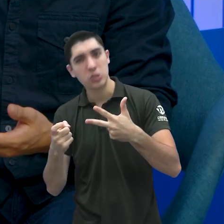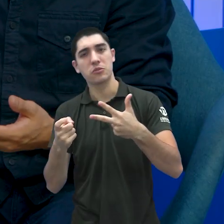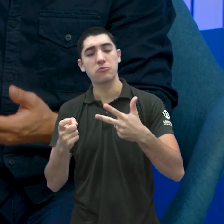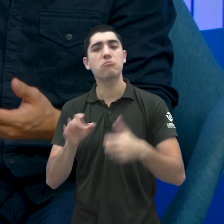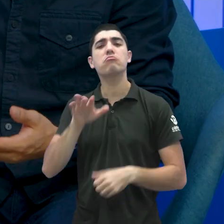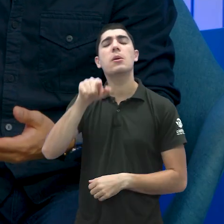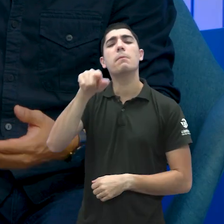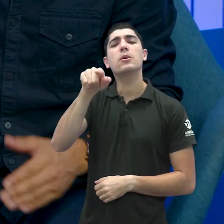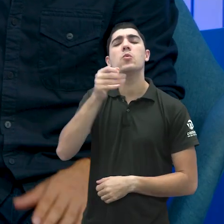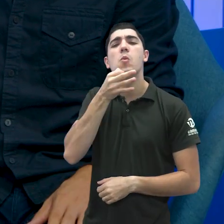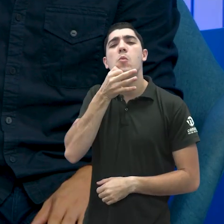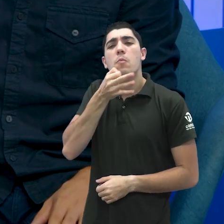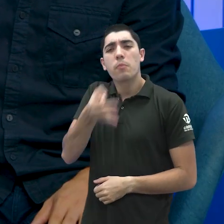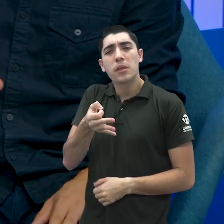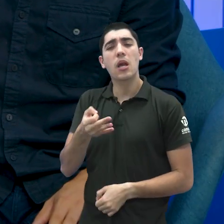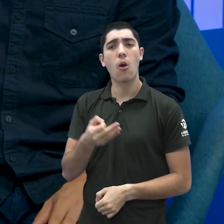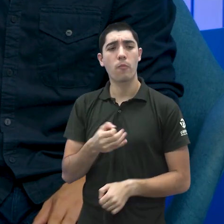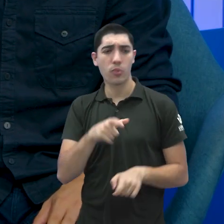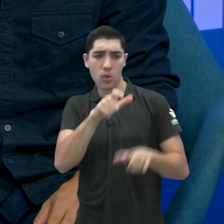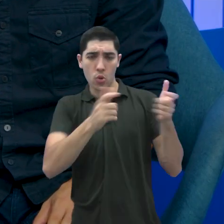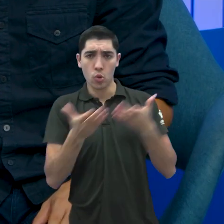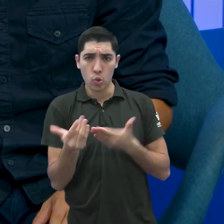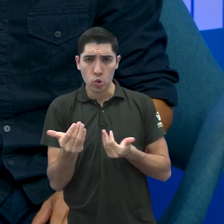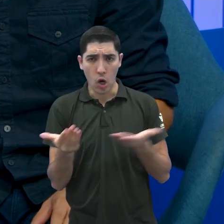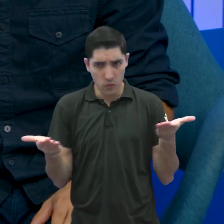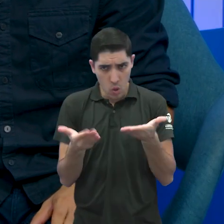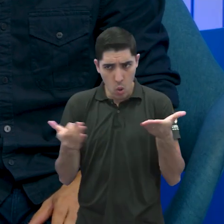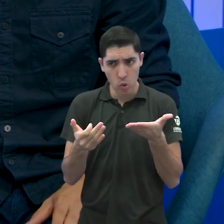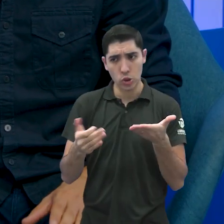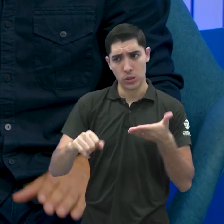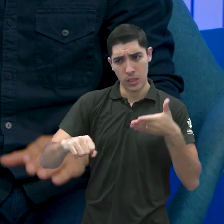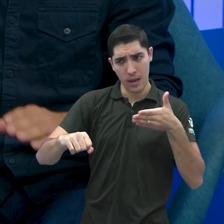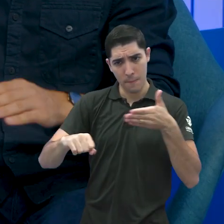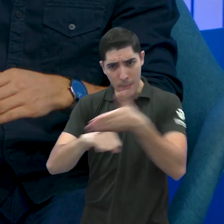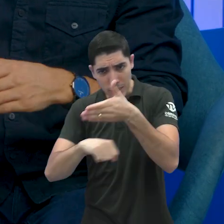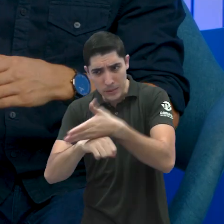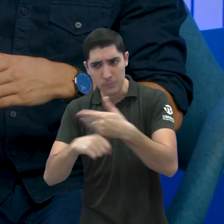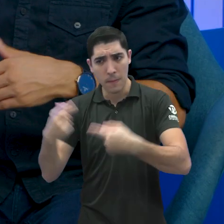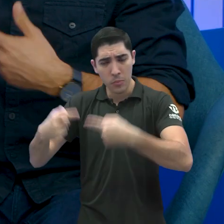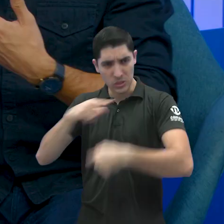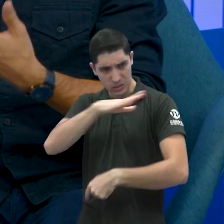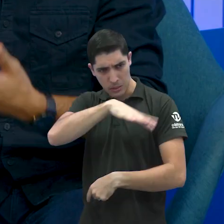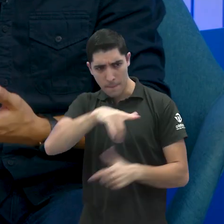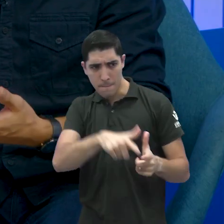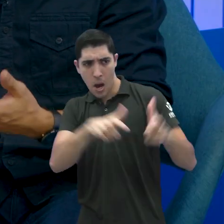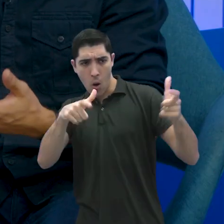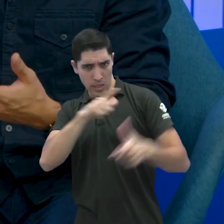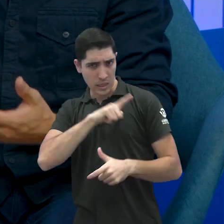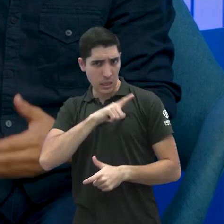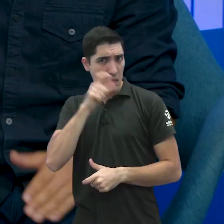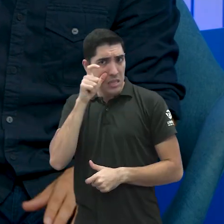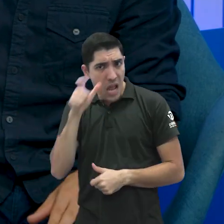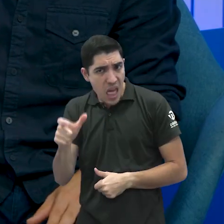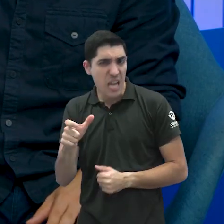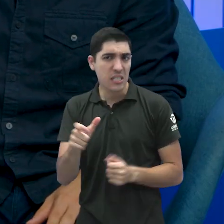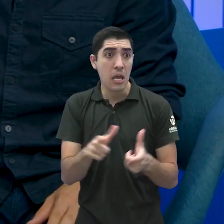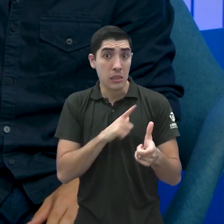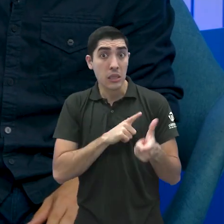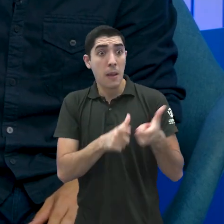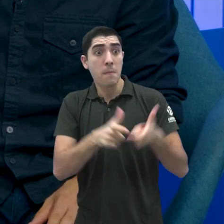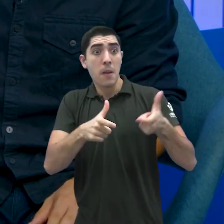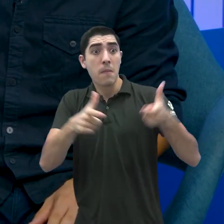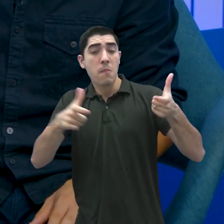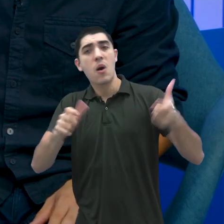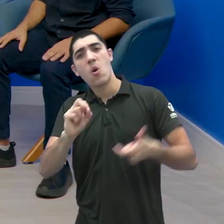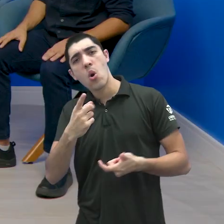pela política hoje em dia. Você acha que está crescendo? Você acha que esse caminho tem aumentado? Quais são os caminhos para estimular o interesse